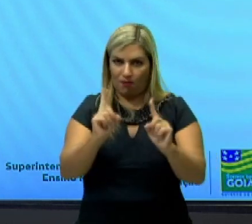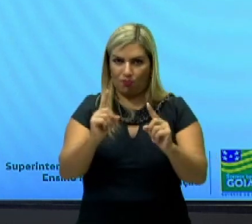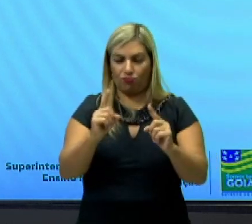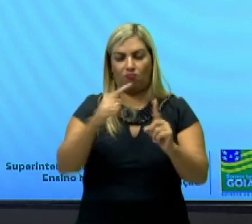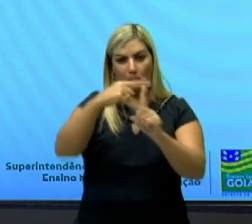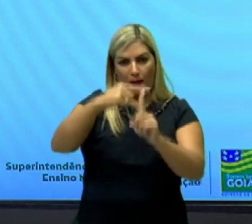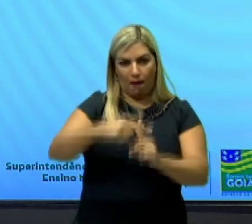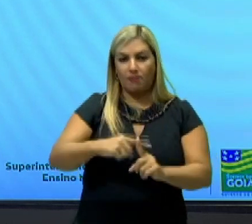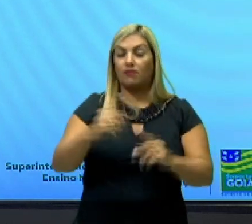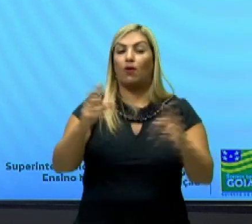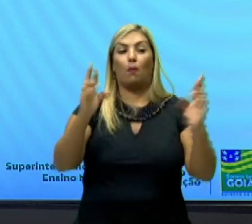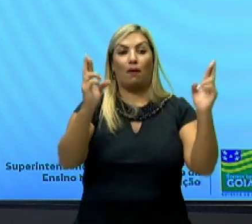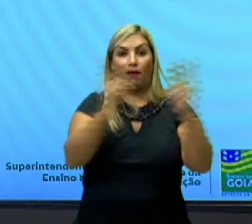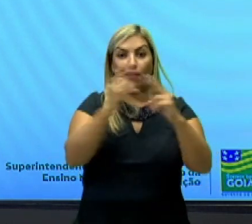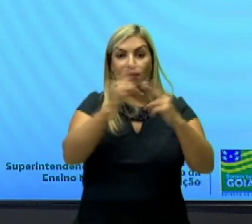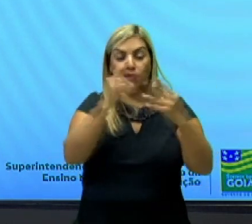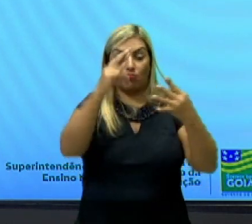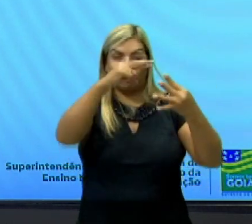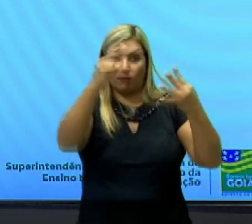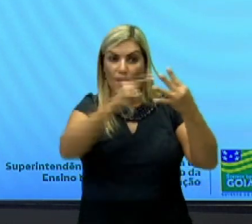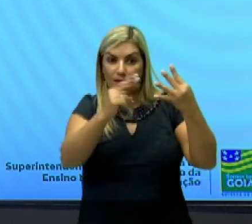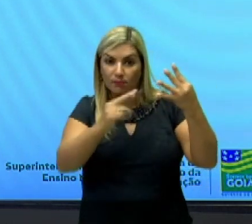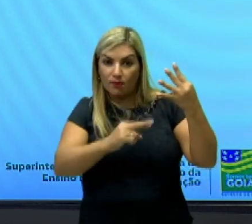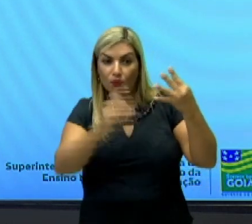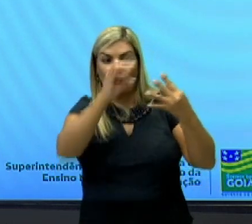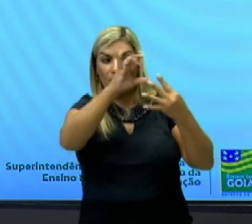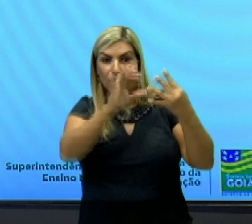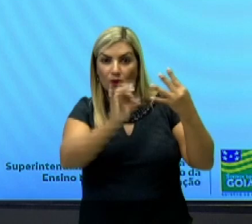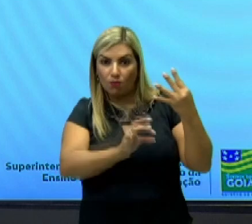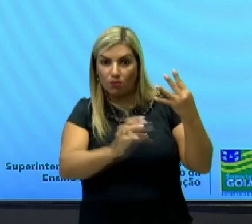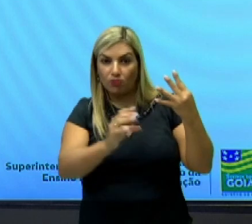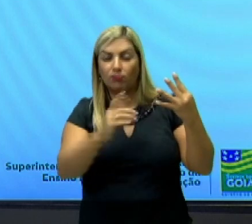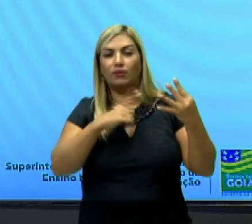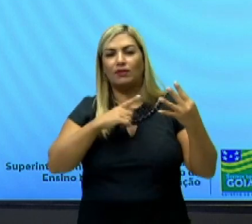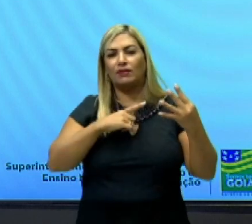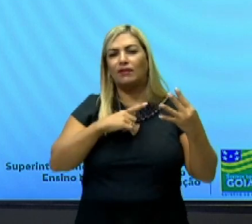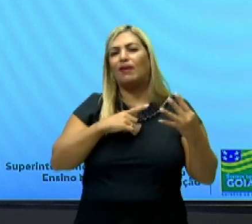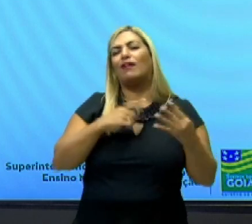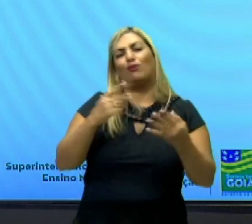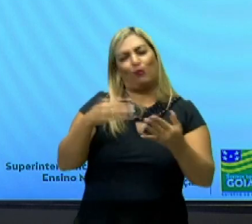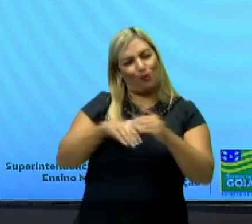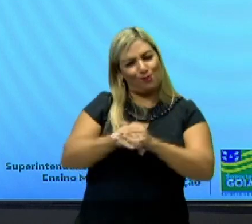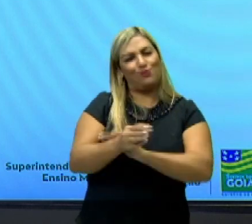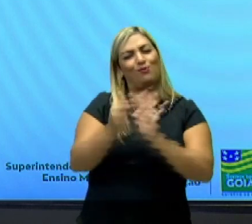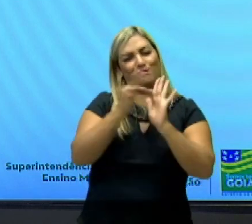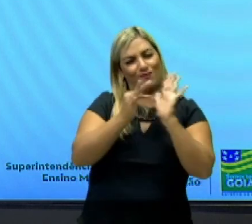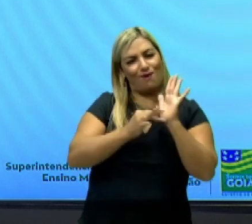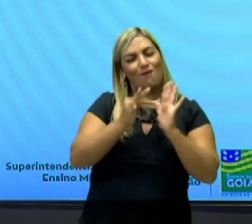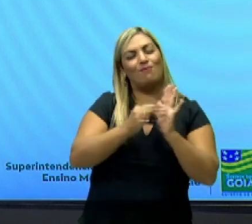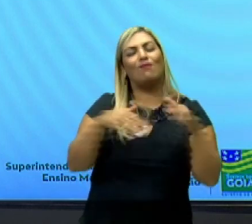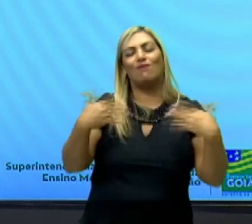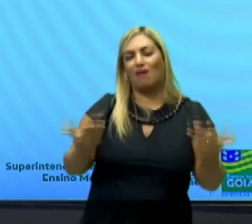Existe uma relação para elas. E nesse caso aqui tem até um macetinho. Qual é o nosso macete?